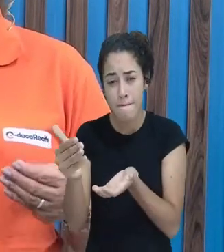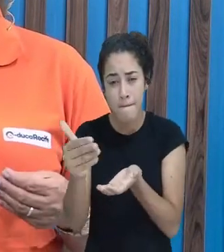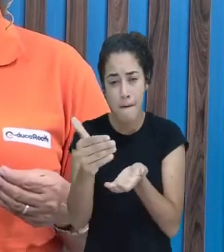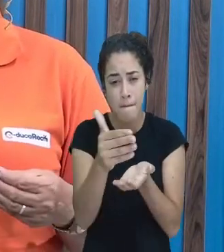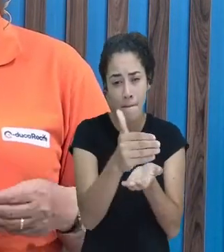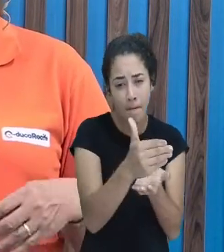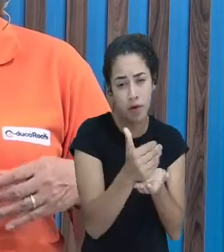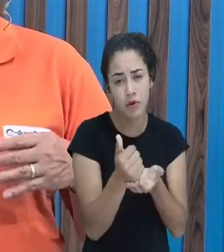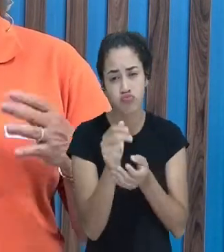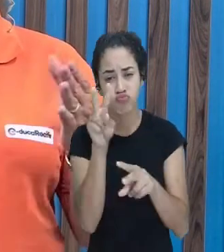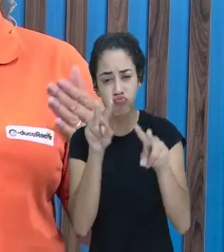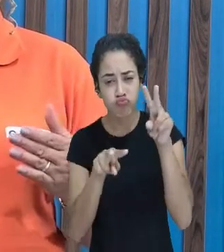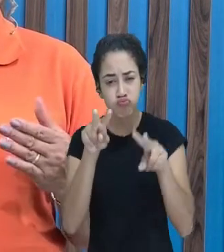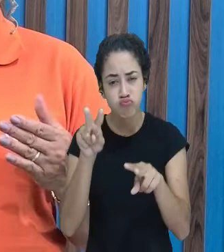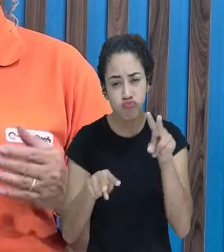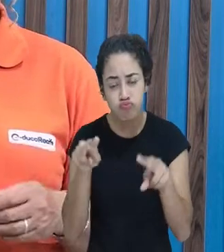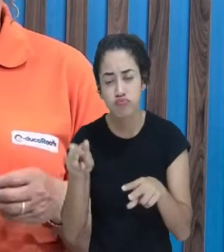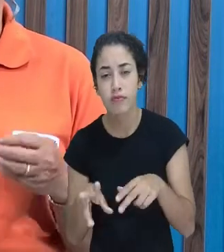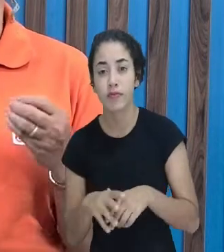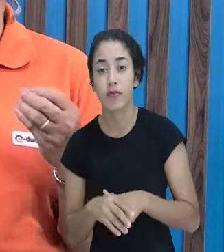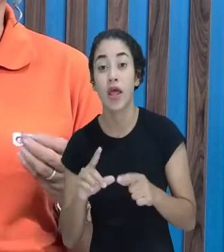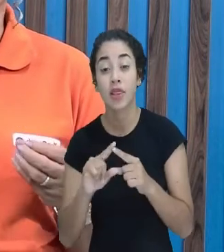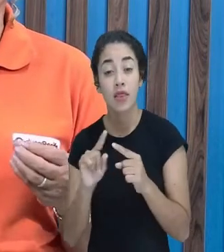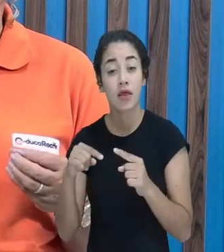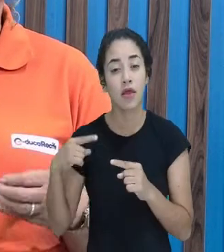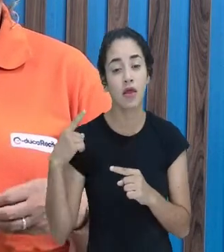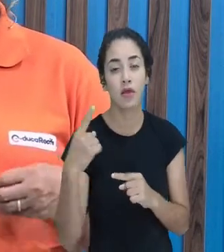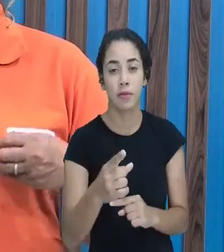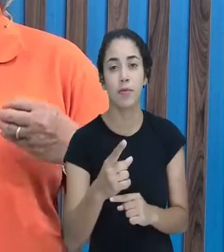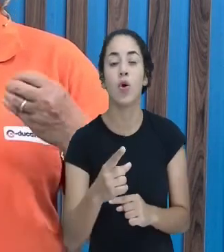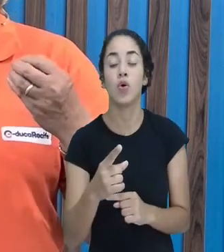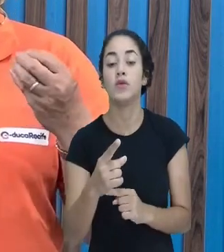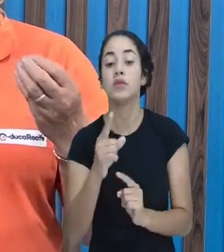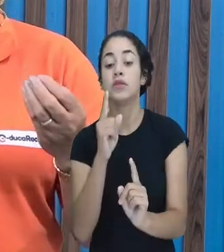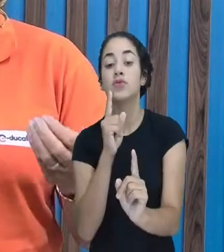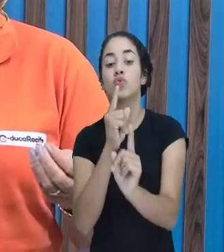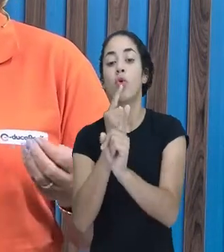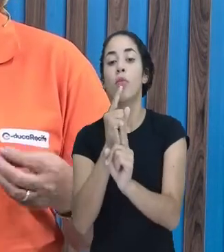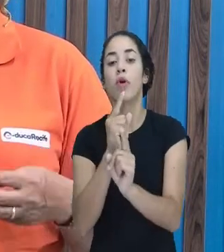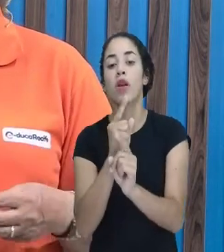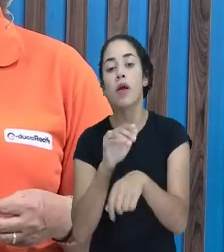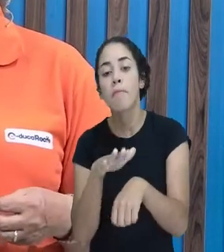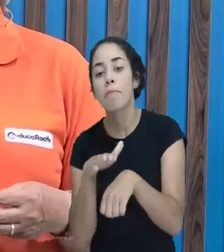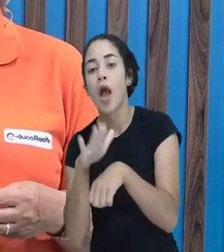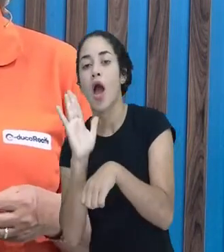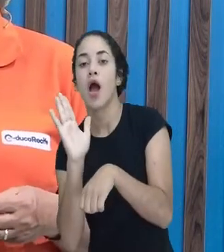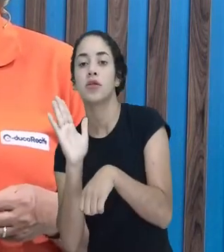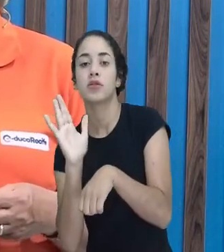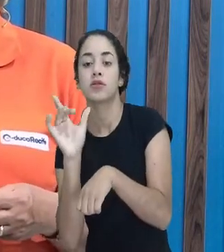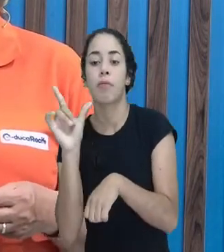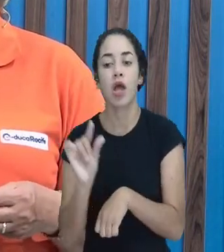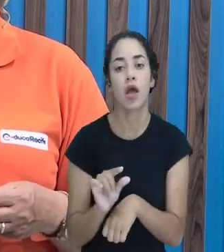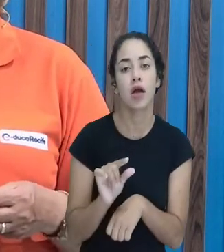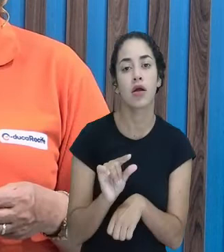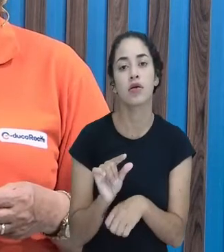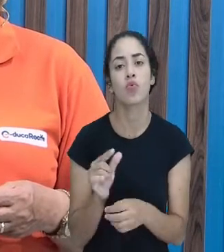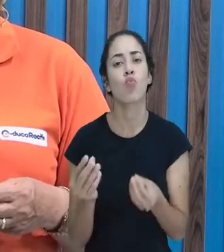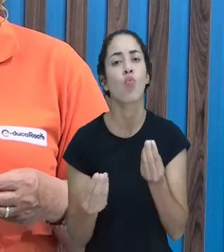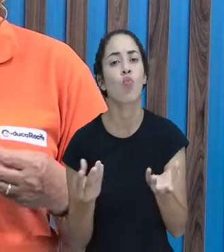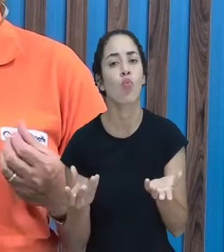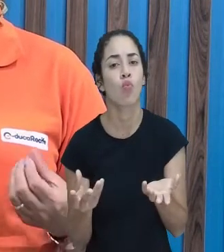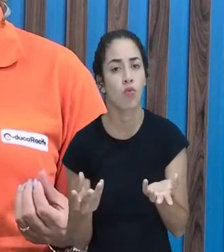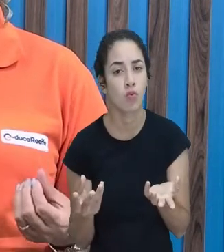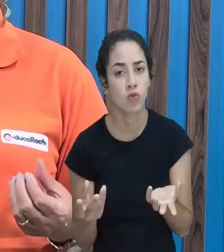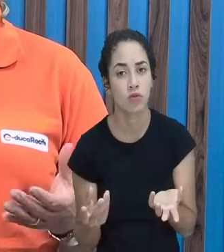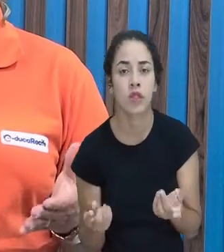a gente analisou o gráfico e identificou quem é maior, quem é menor, tá certo?